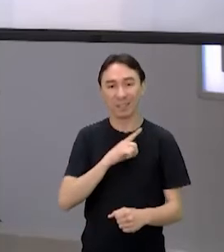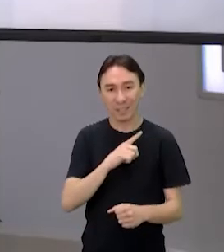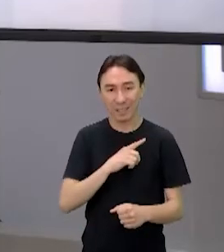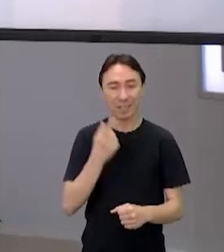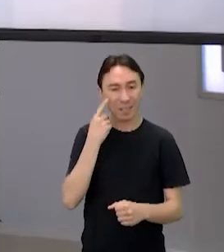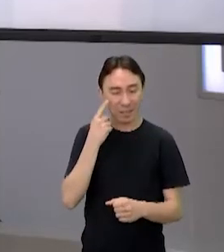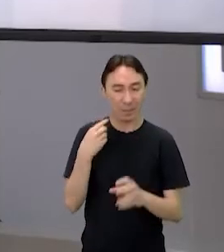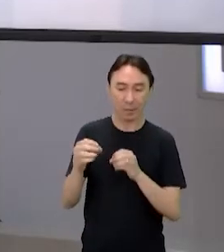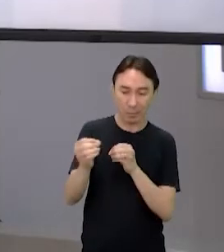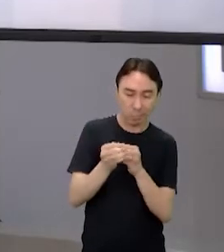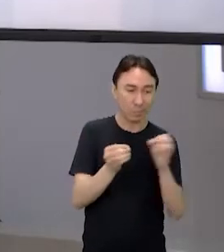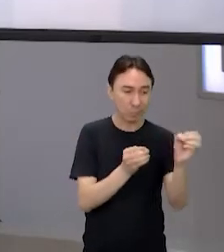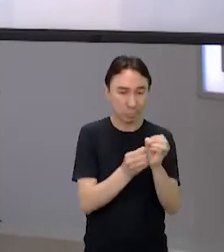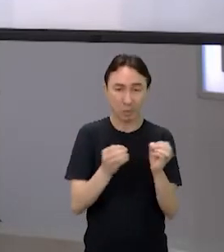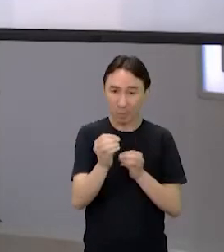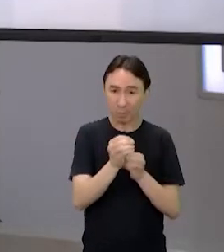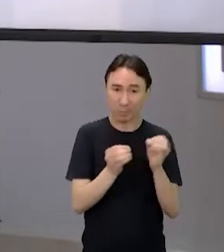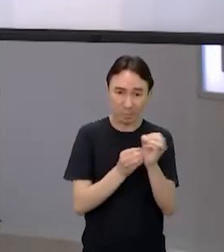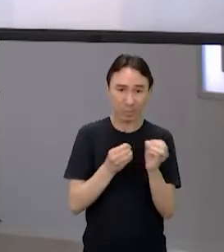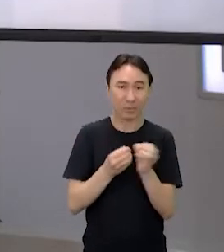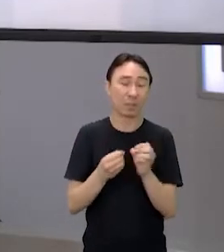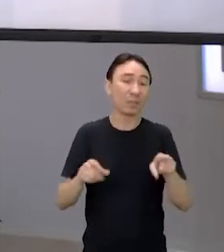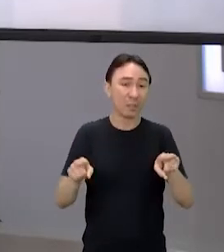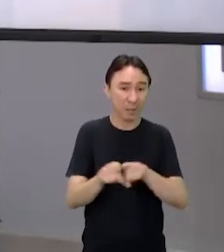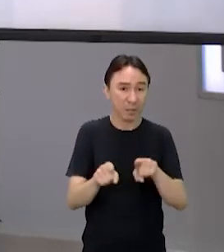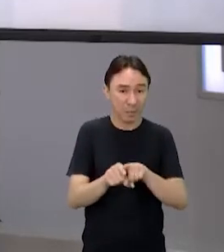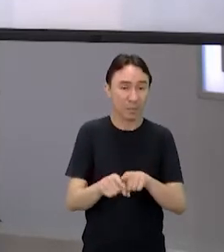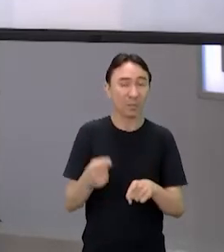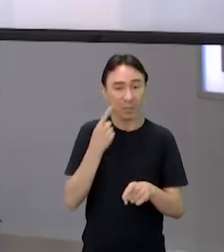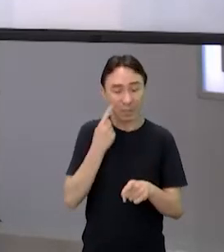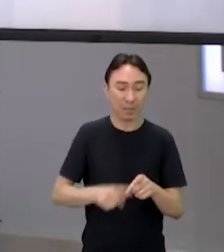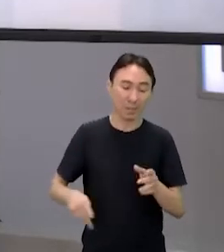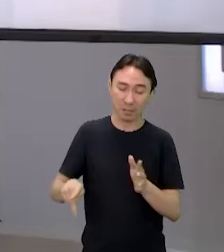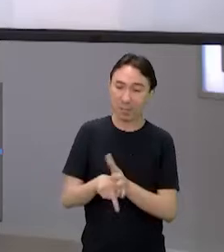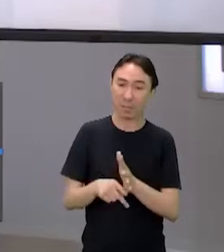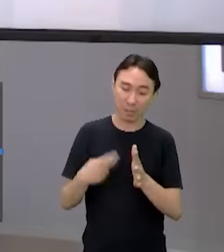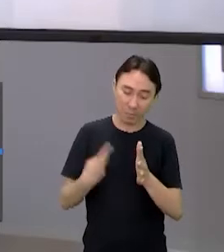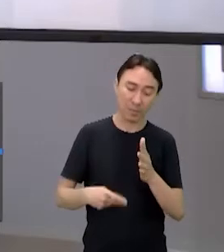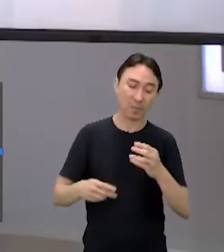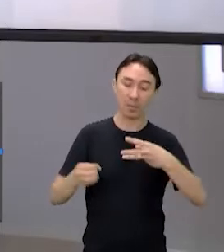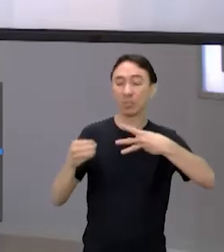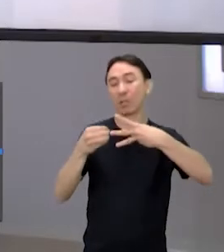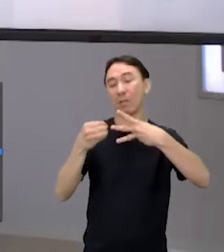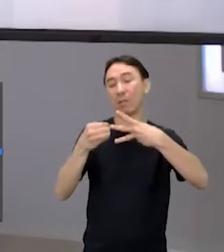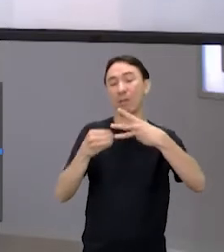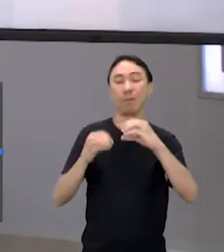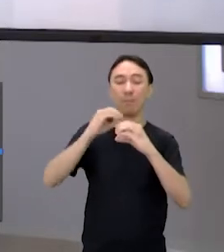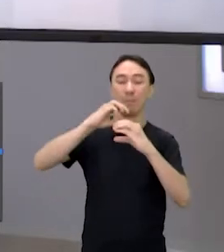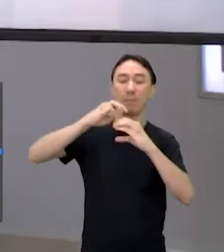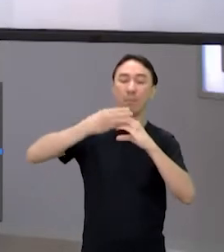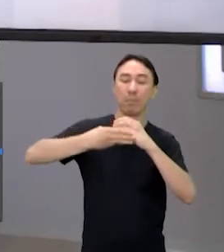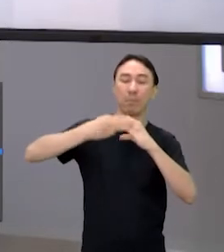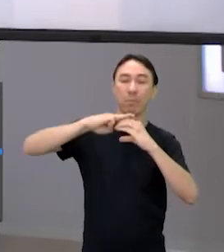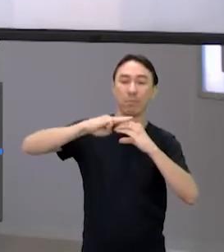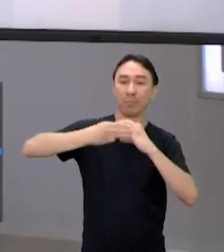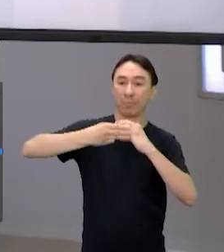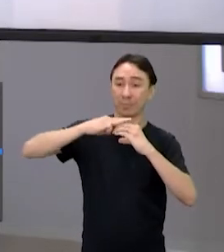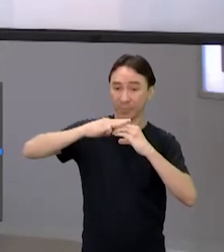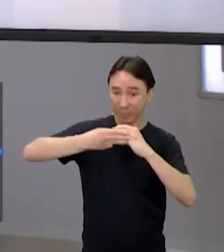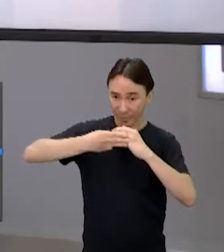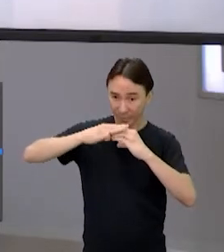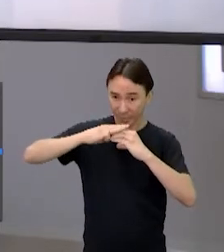grupos fosfato também fariam parte da nossa membrana celular. Então isso foi super